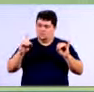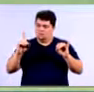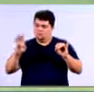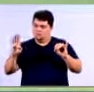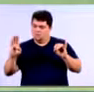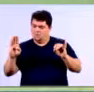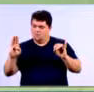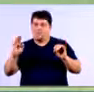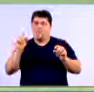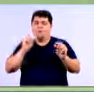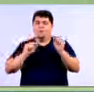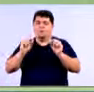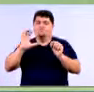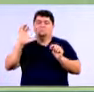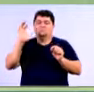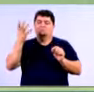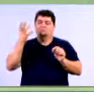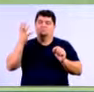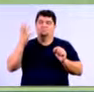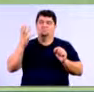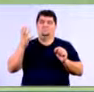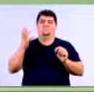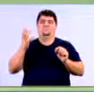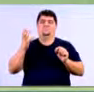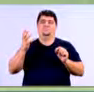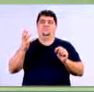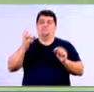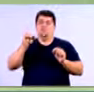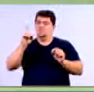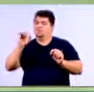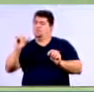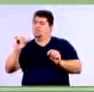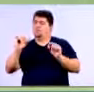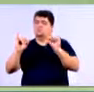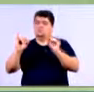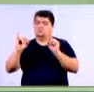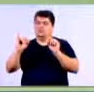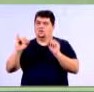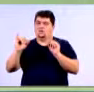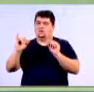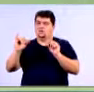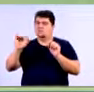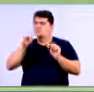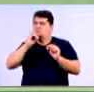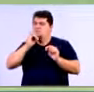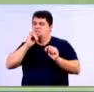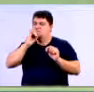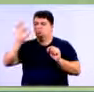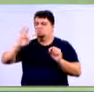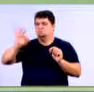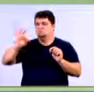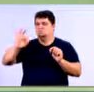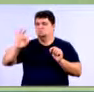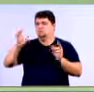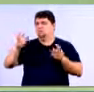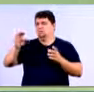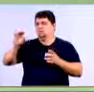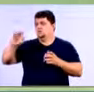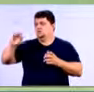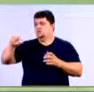Aí, olha o que acontece nesse momento. O DI rendeu 0 associado ao DI,